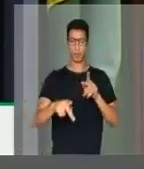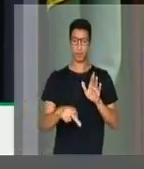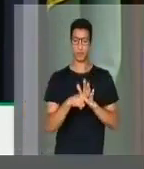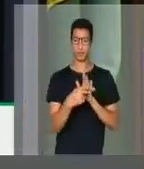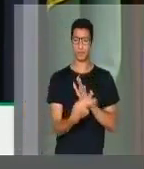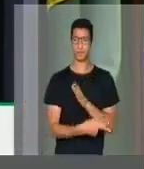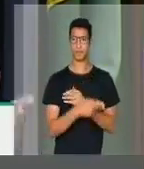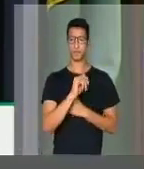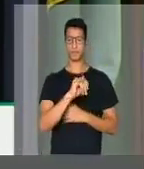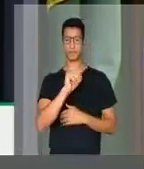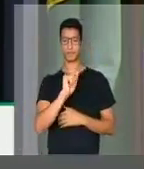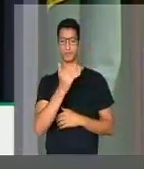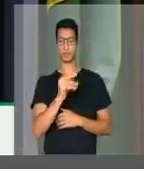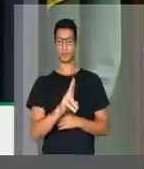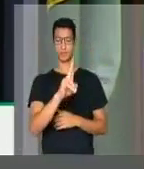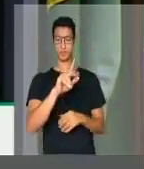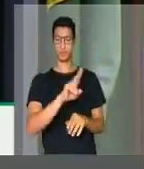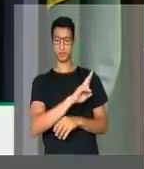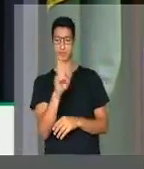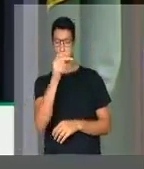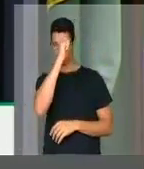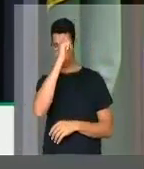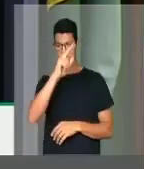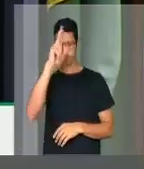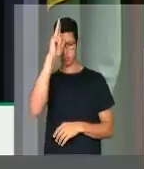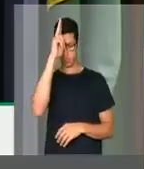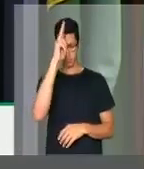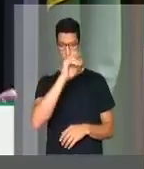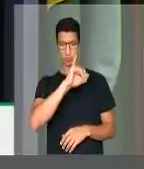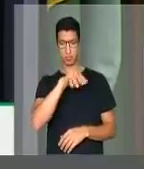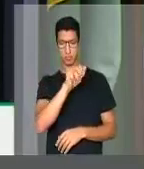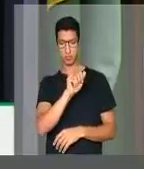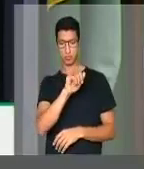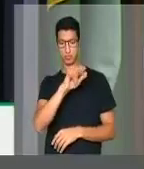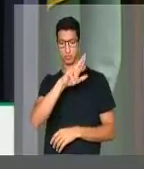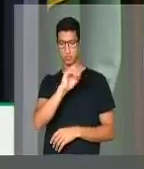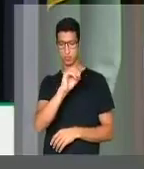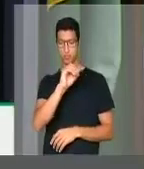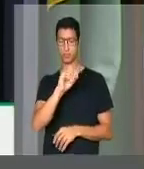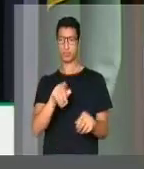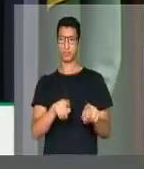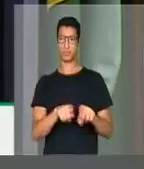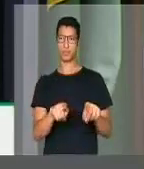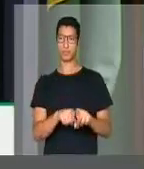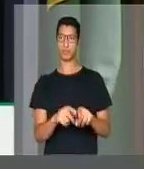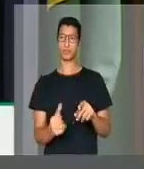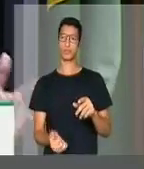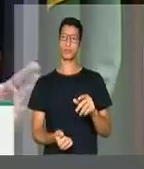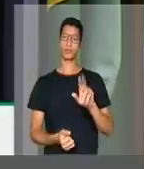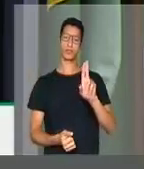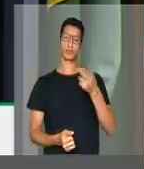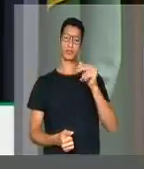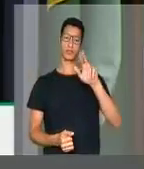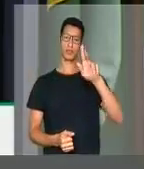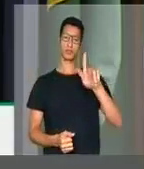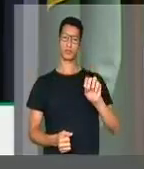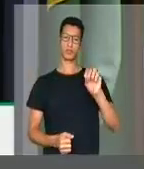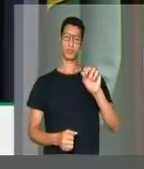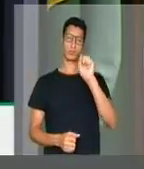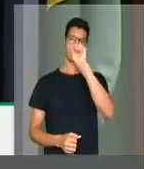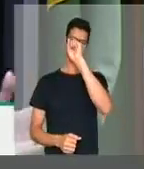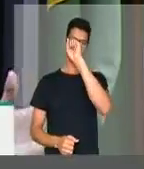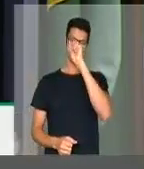de e aço e em nome do prefeito jairo magalhães e ogu costa vice